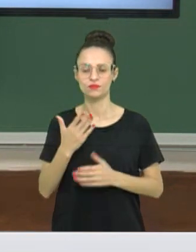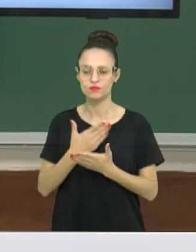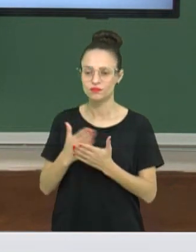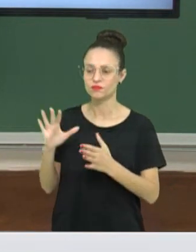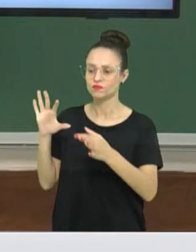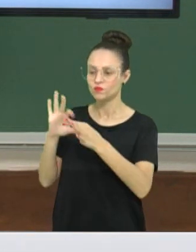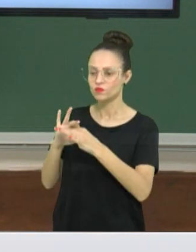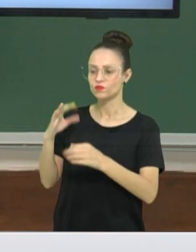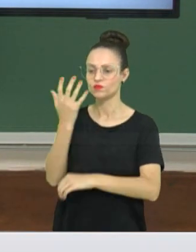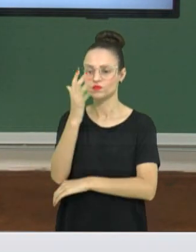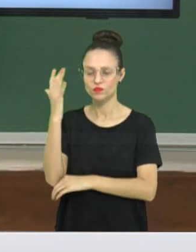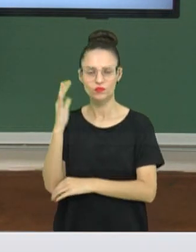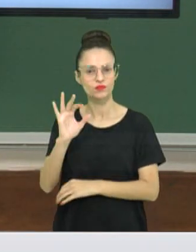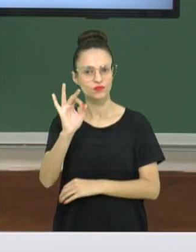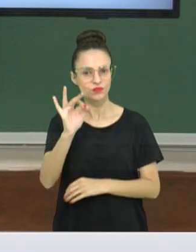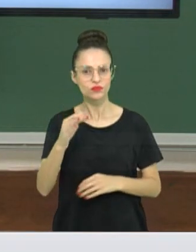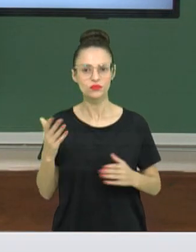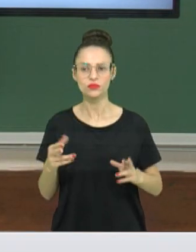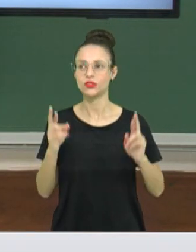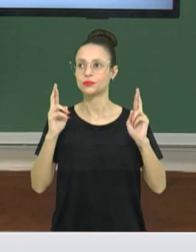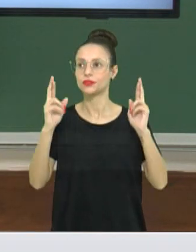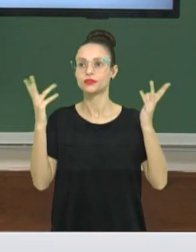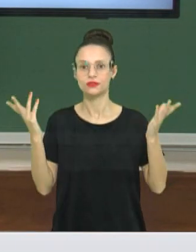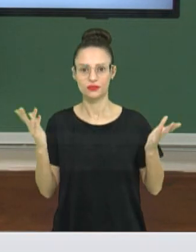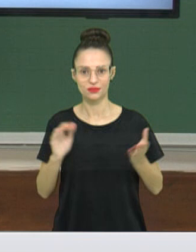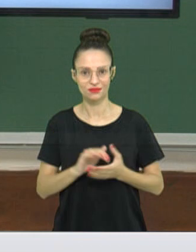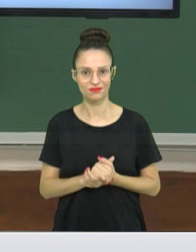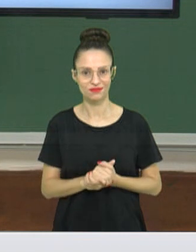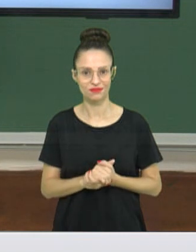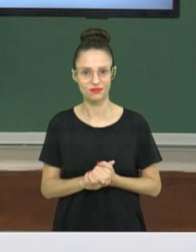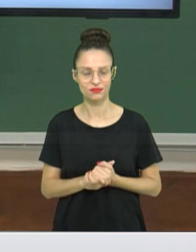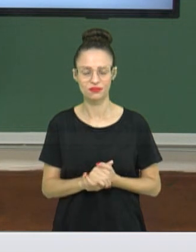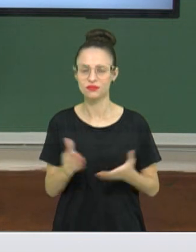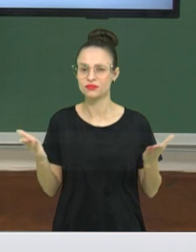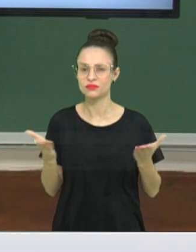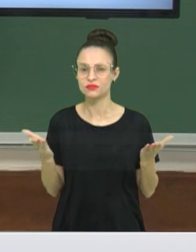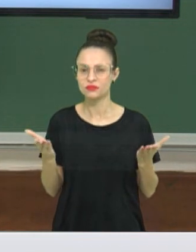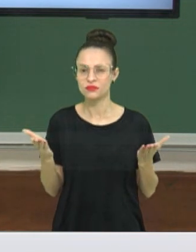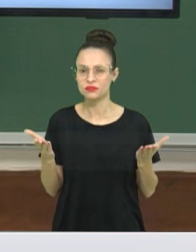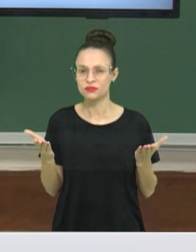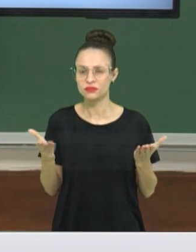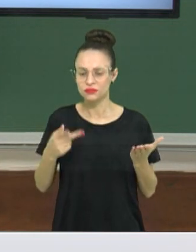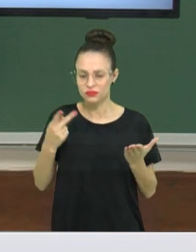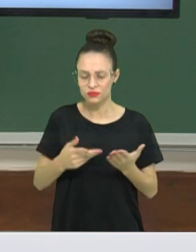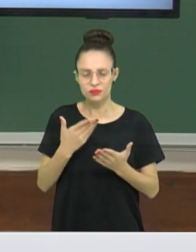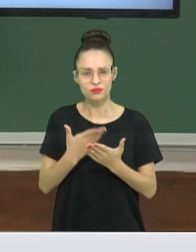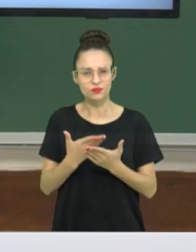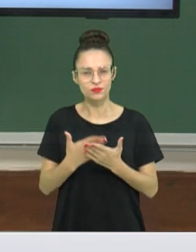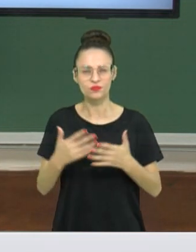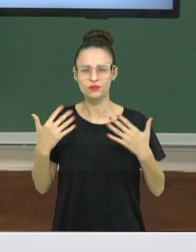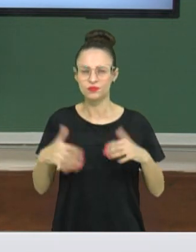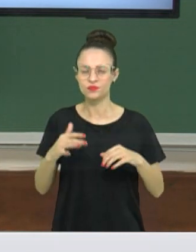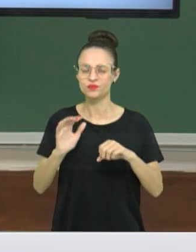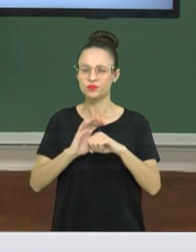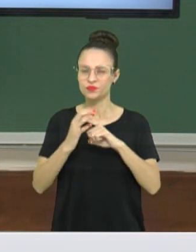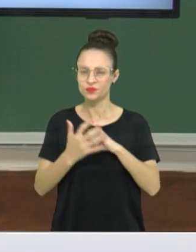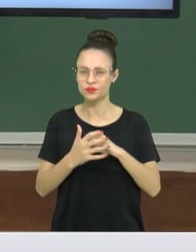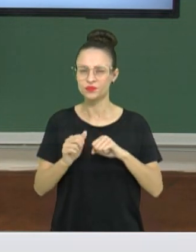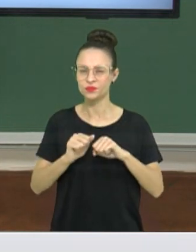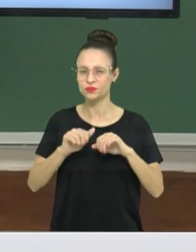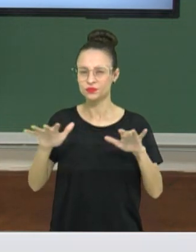natureza? Né? Uma esperança. Agora, nesta aula, nós vemos que a pandemia,